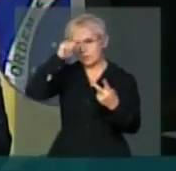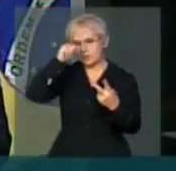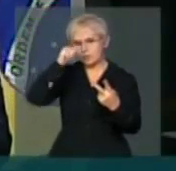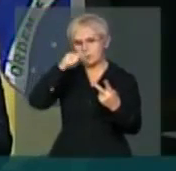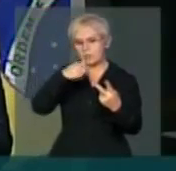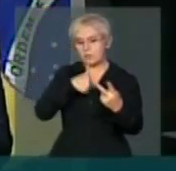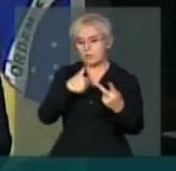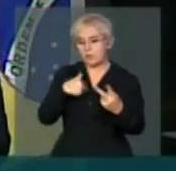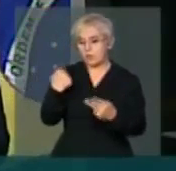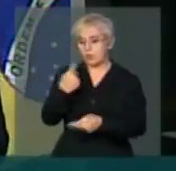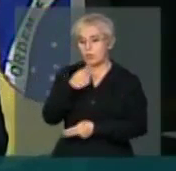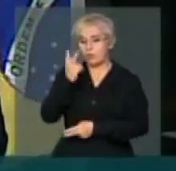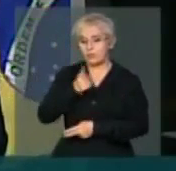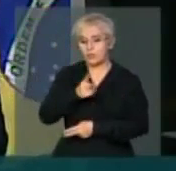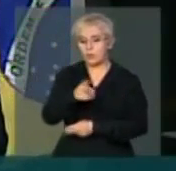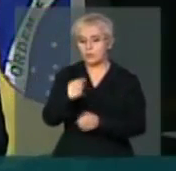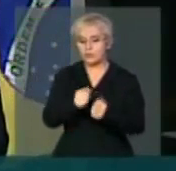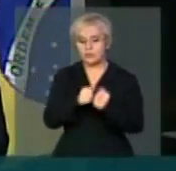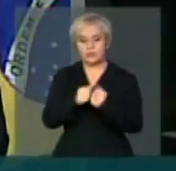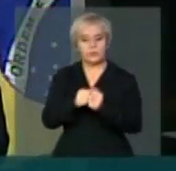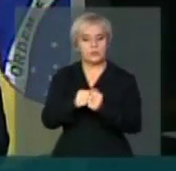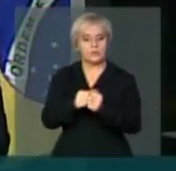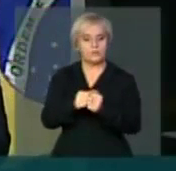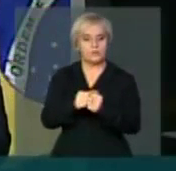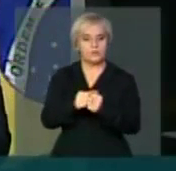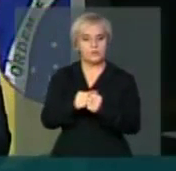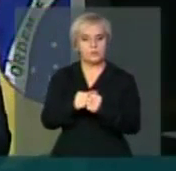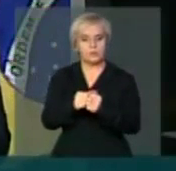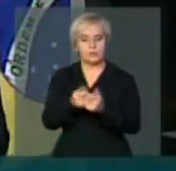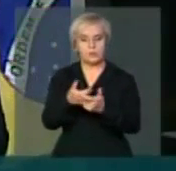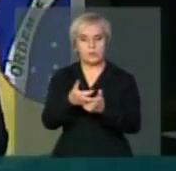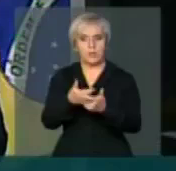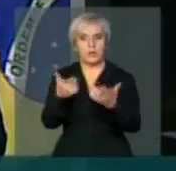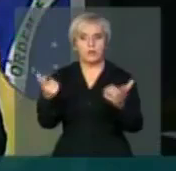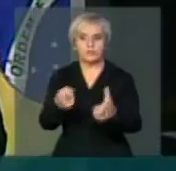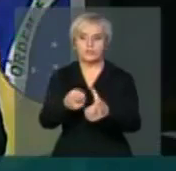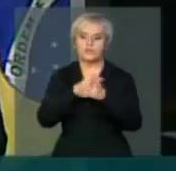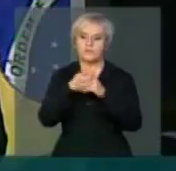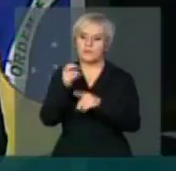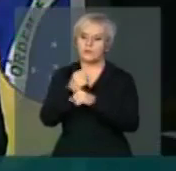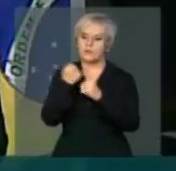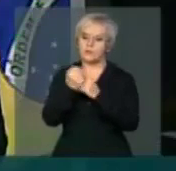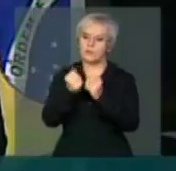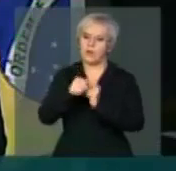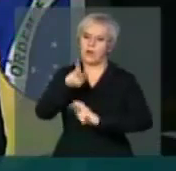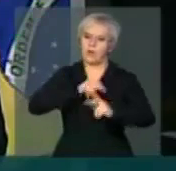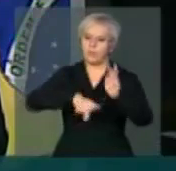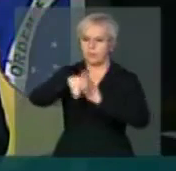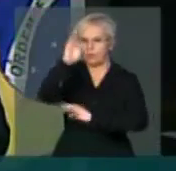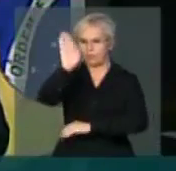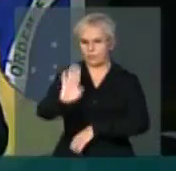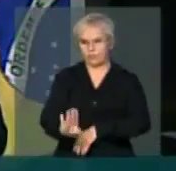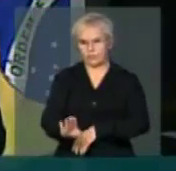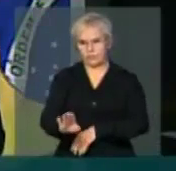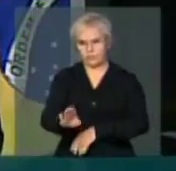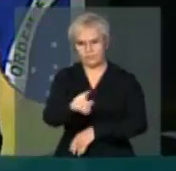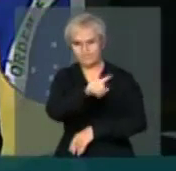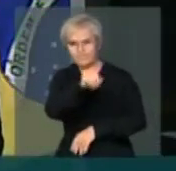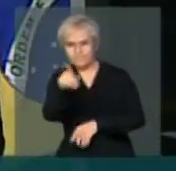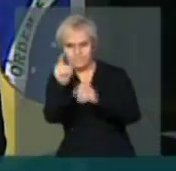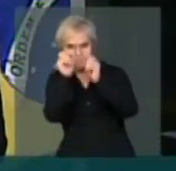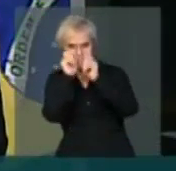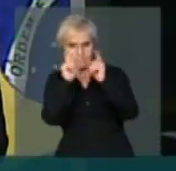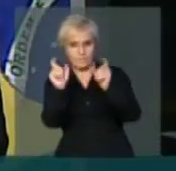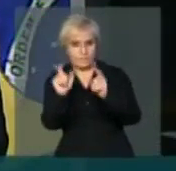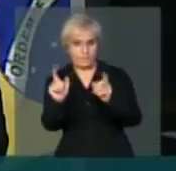continuamos portadores de uma gigantesca dívida social para com os brasileiros. Vejam as senhoras e os senhores que